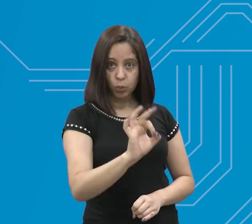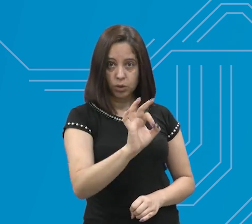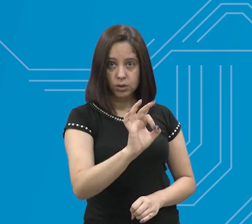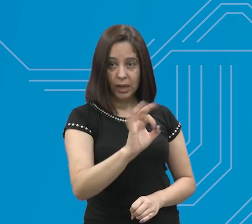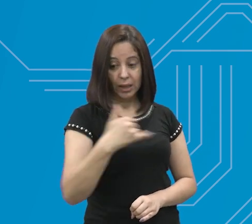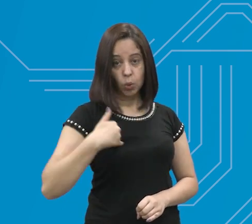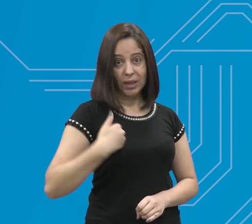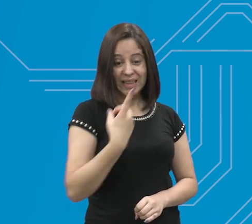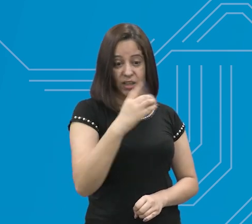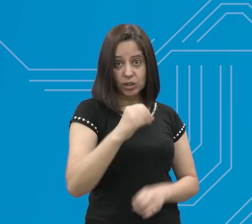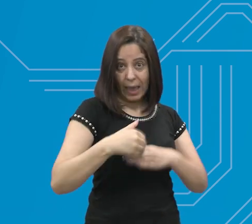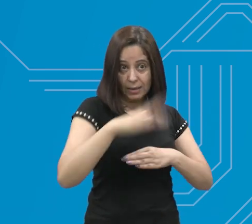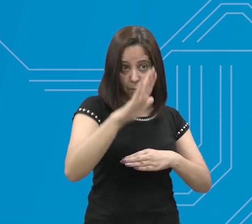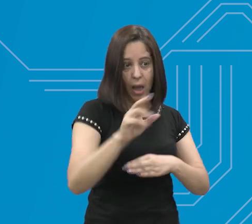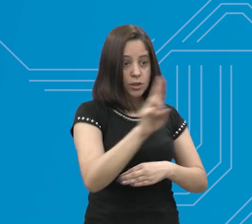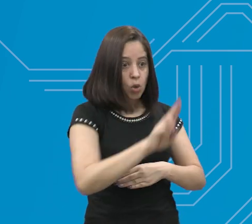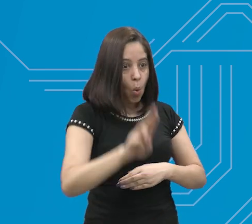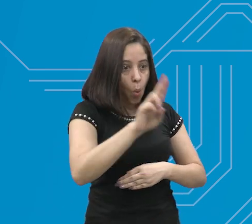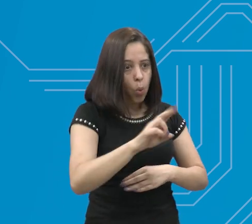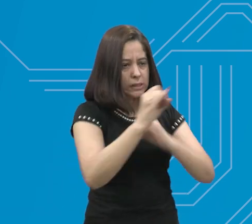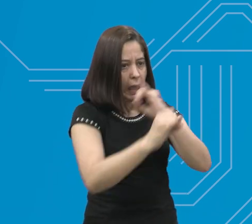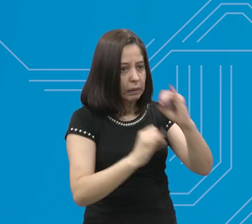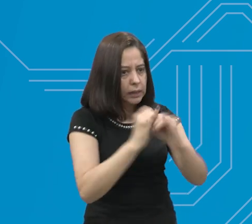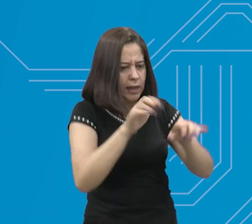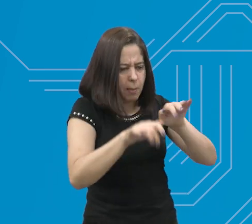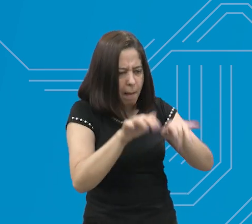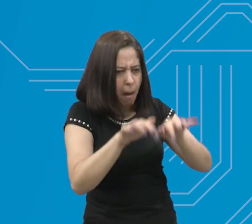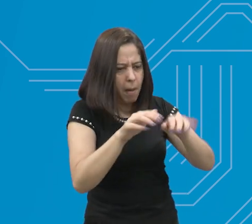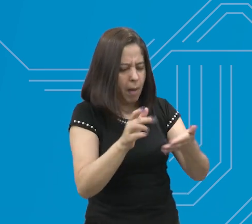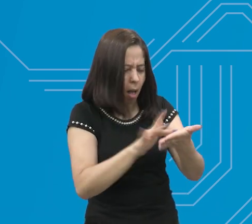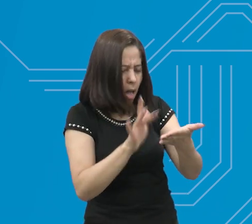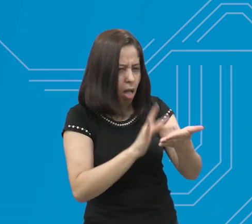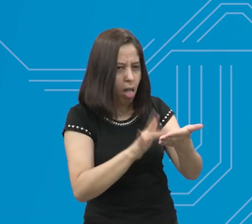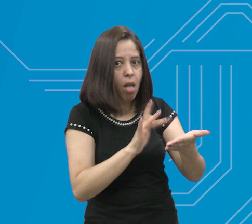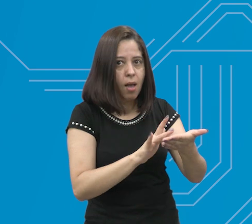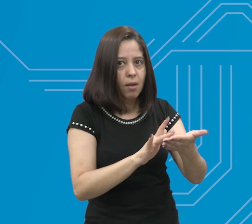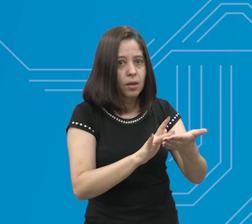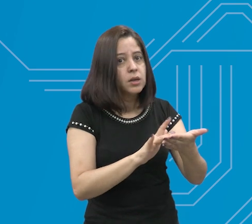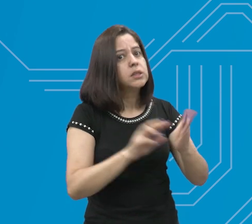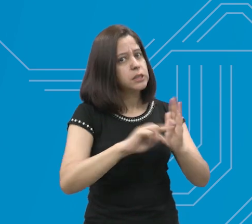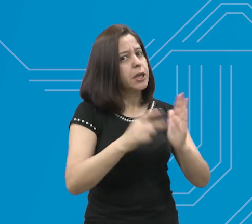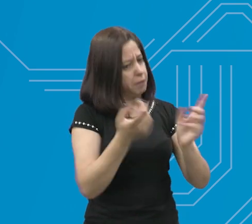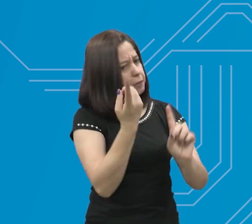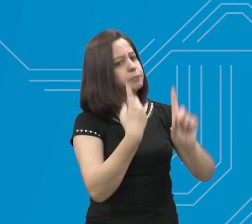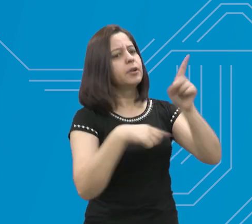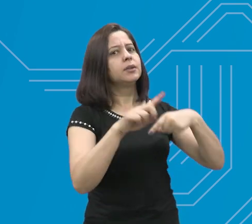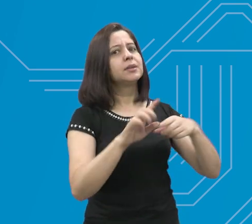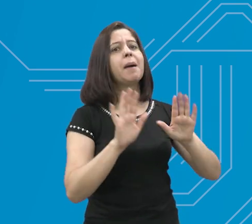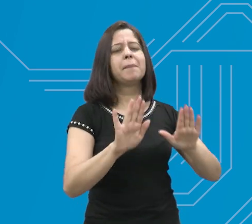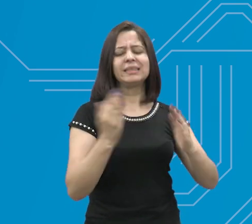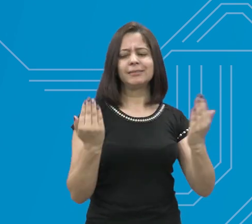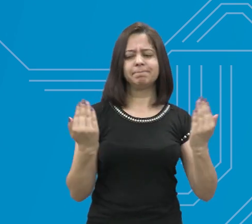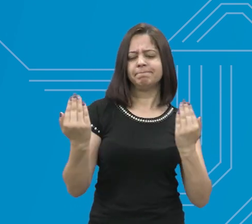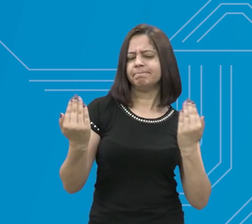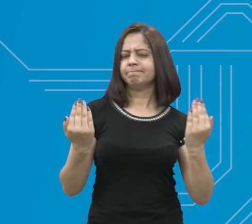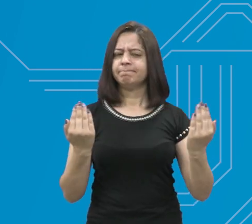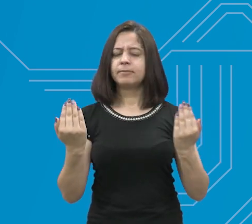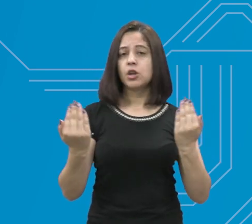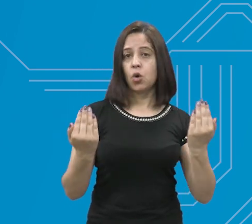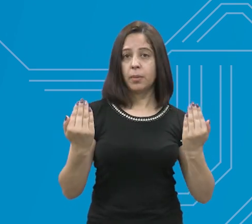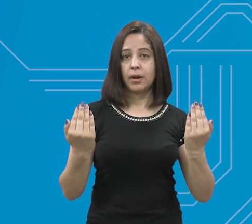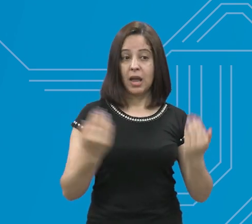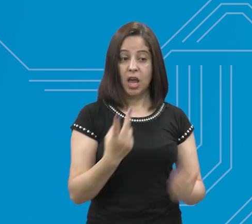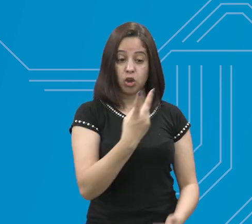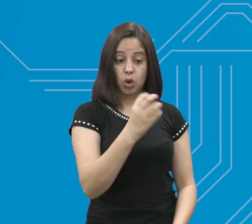anos utilizaram a internet em 2023 e isso representa um avanço. Só para a gente ter uma ideia,